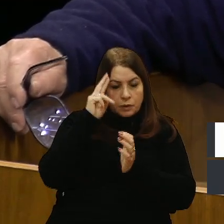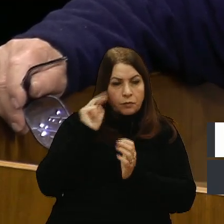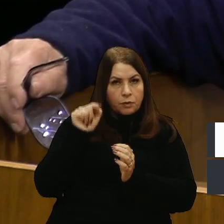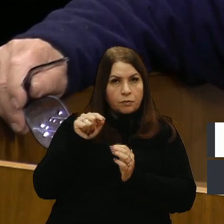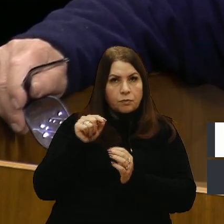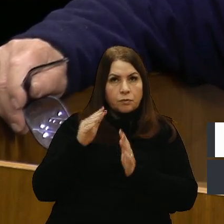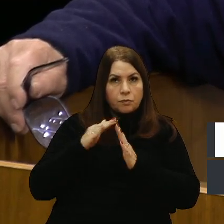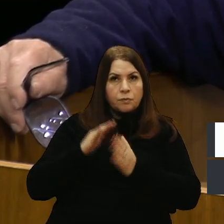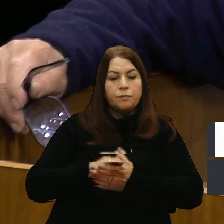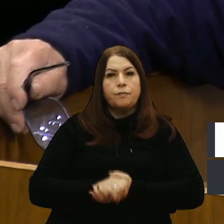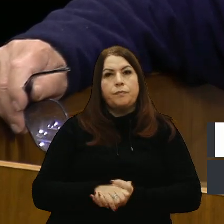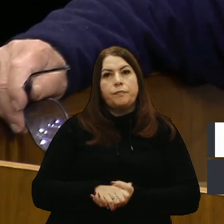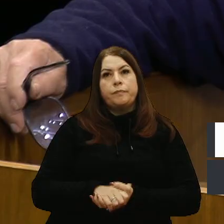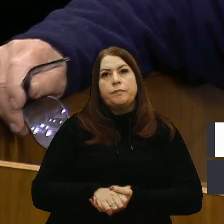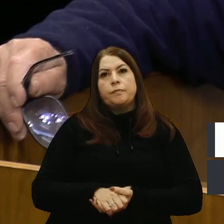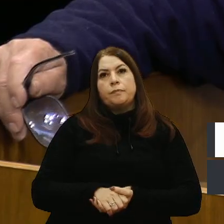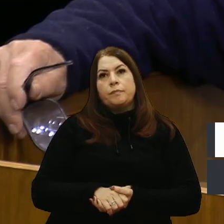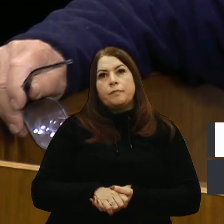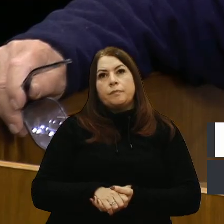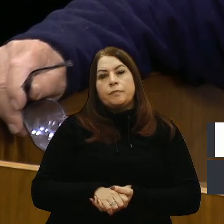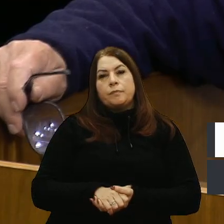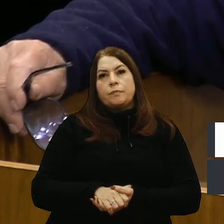nessa casa.